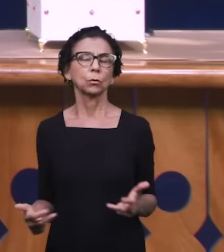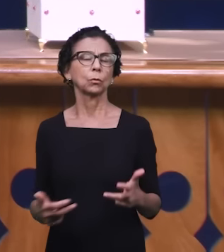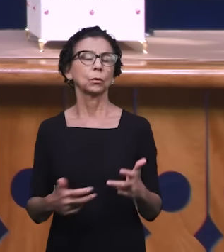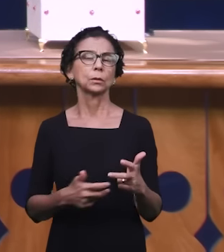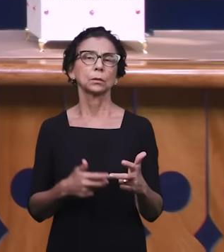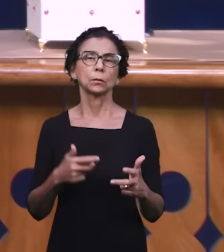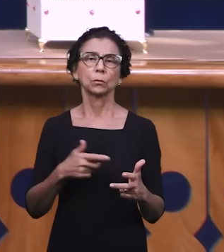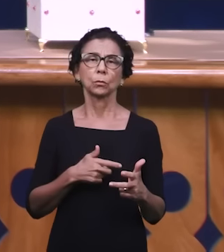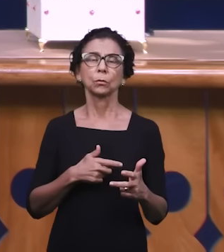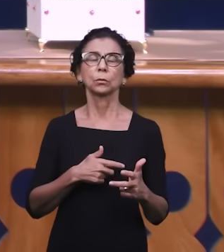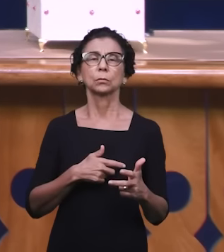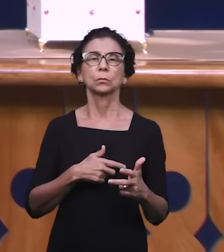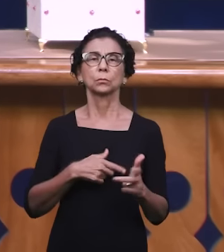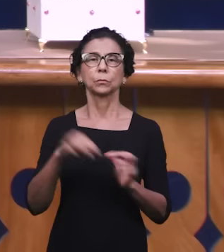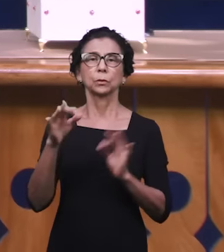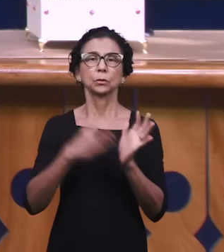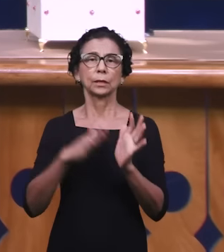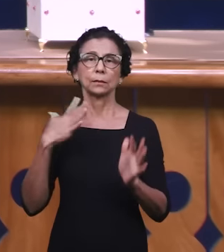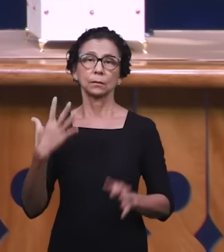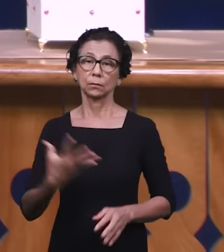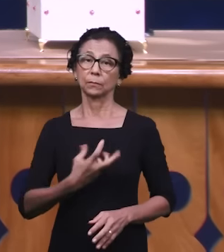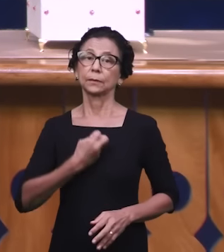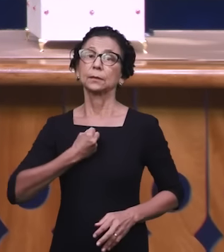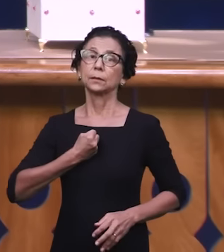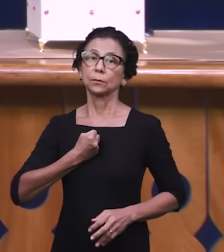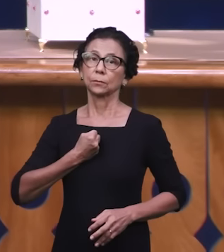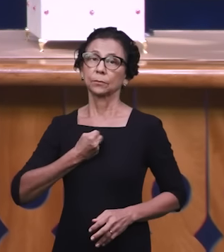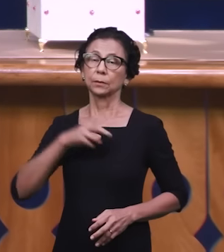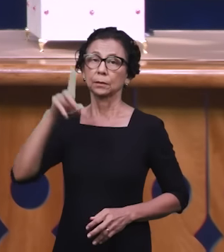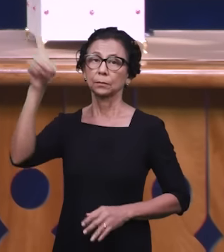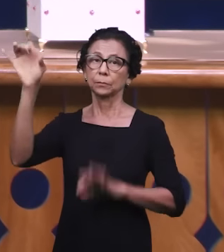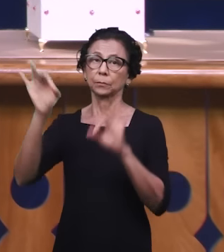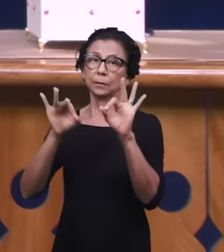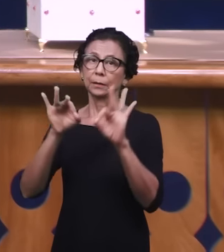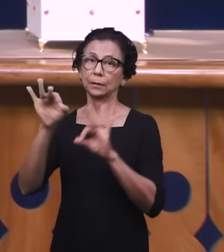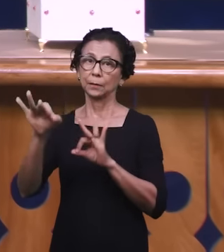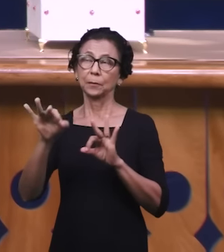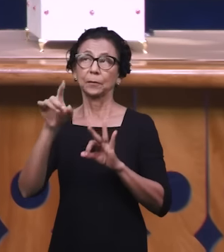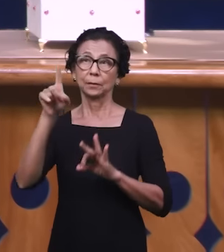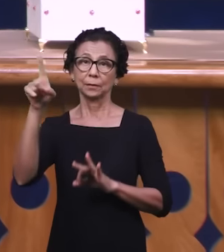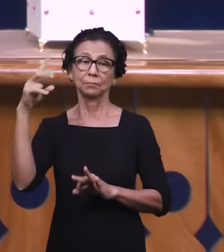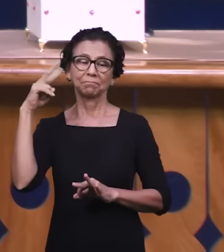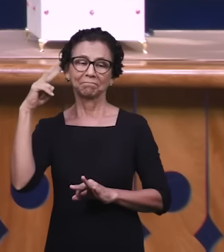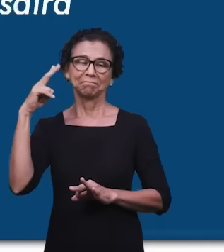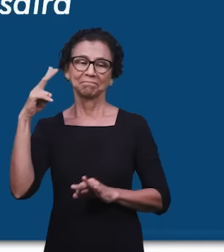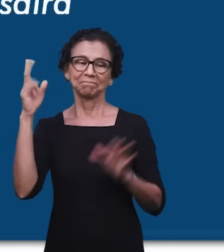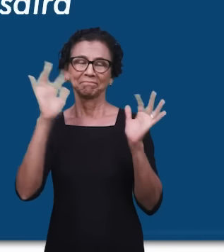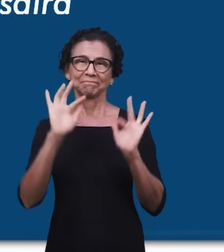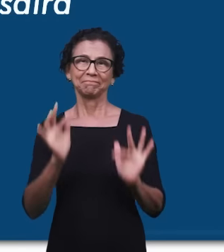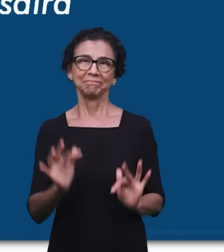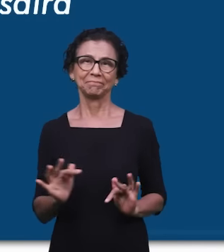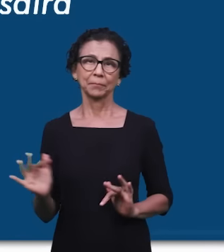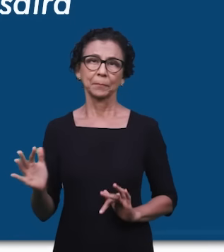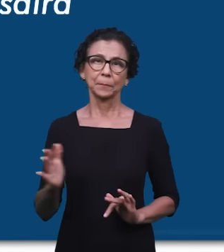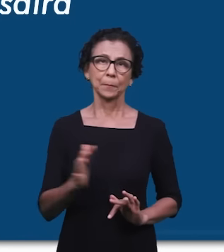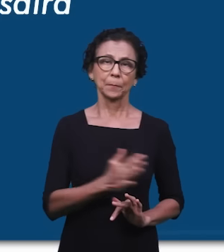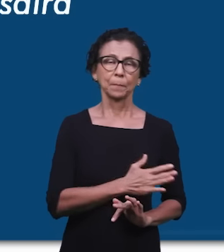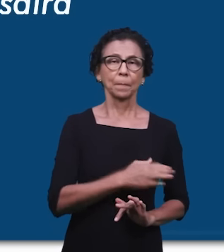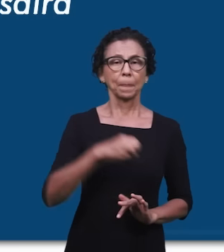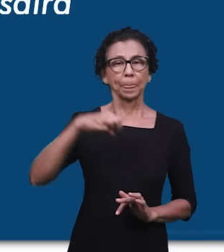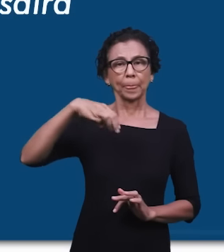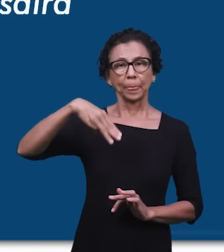de redenção de Deus. E ele disse assim, e ele ficará satisfeito. Miqueias profetiza acerca